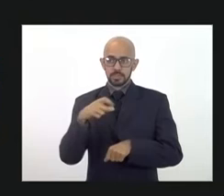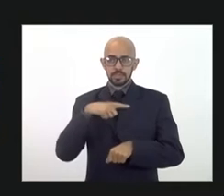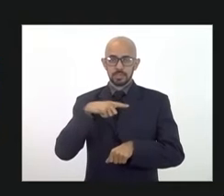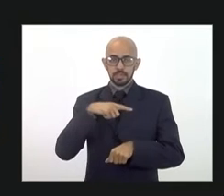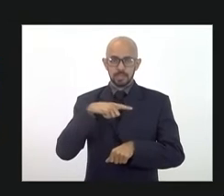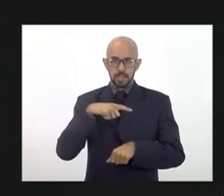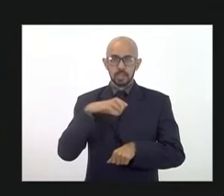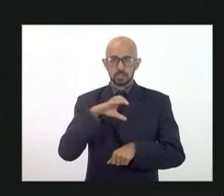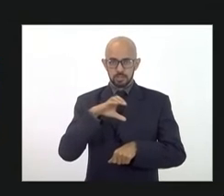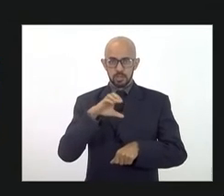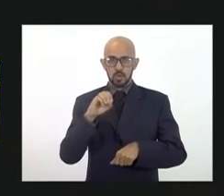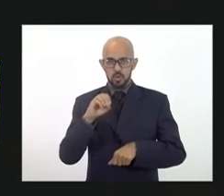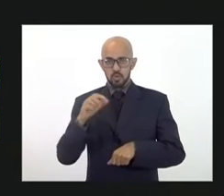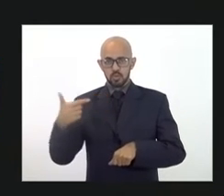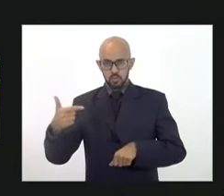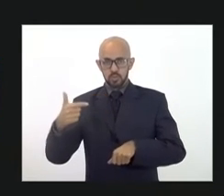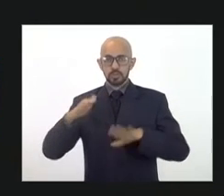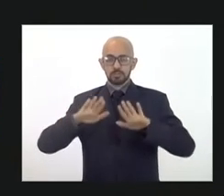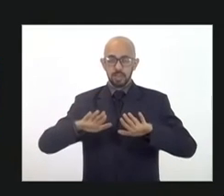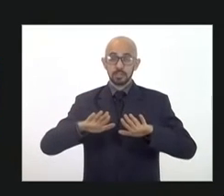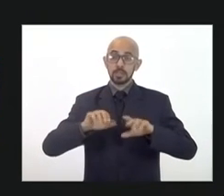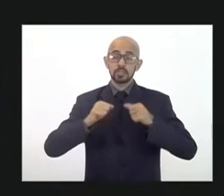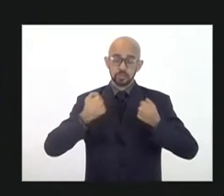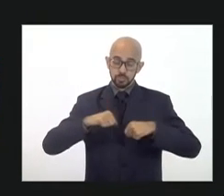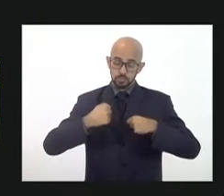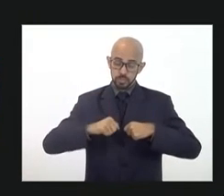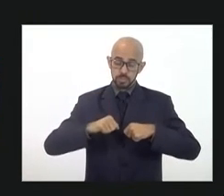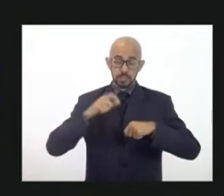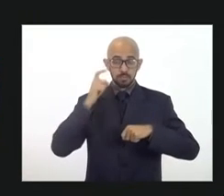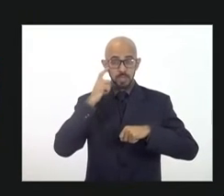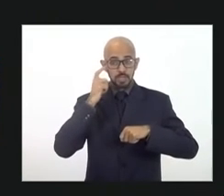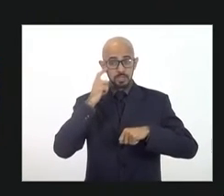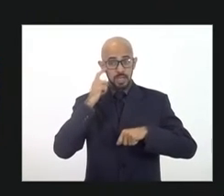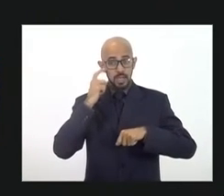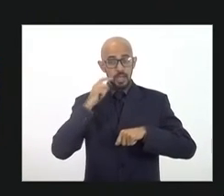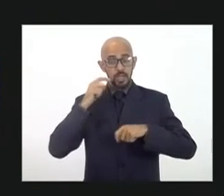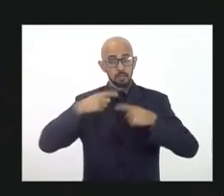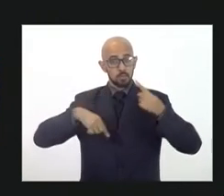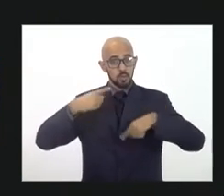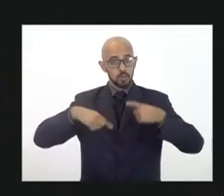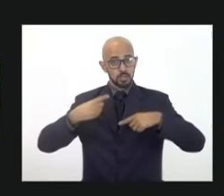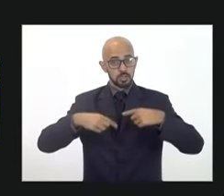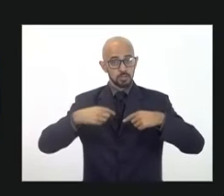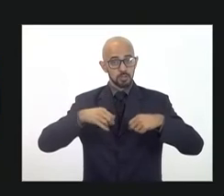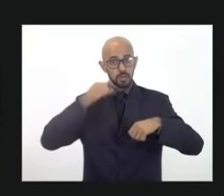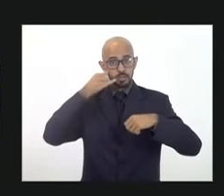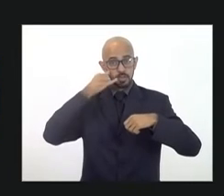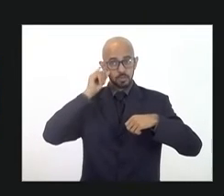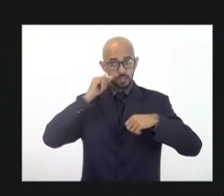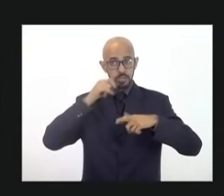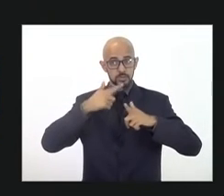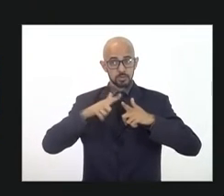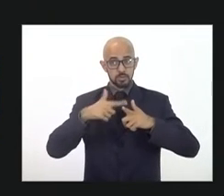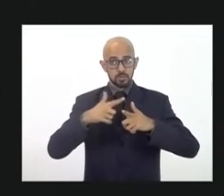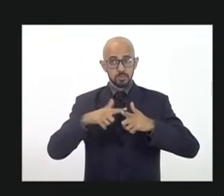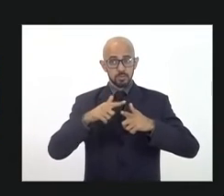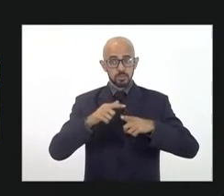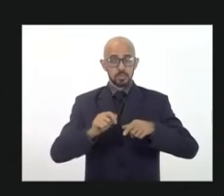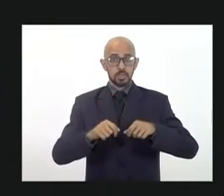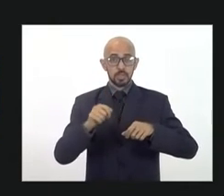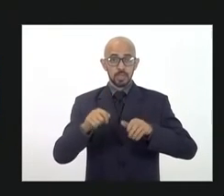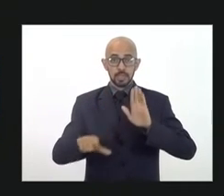mas também ele emite carbono, então a gente precisa pensar em políticas de neutralização. E tirar essa lei do